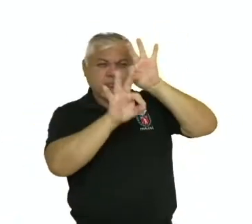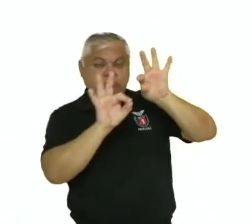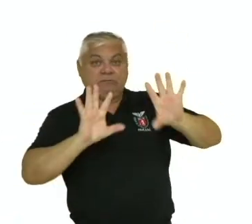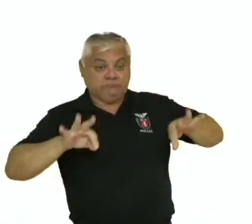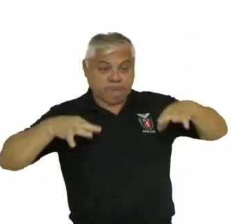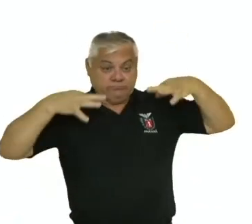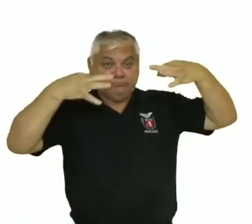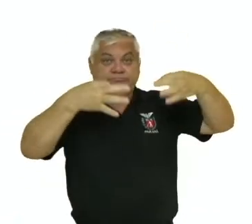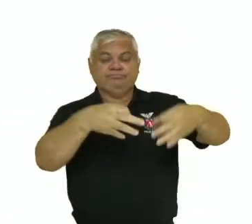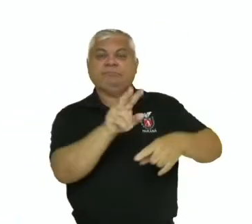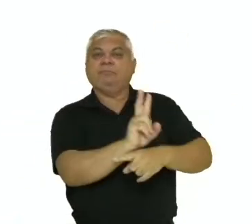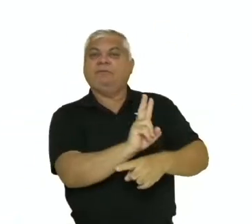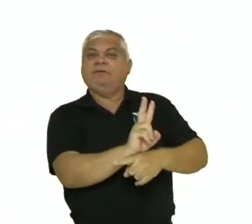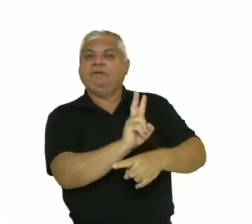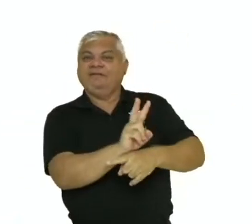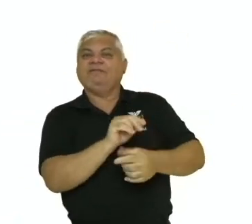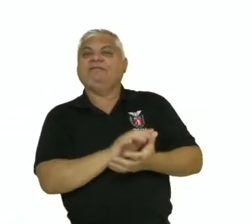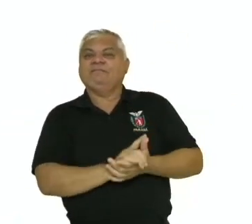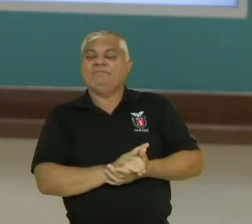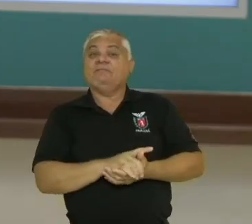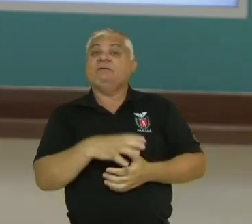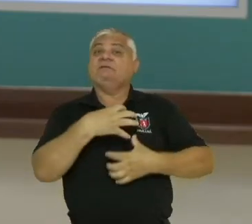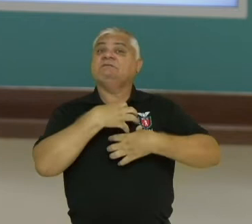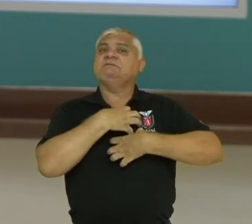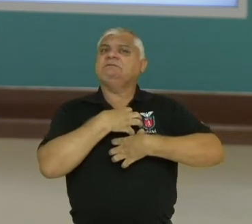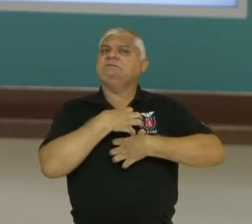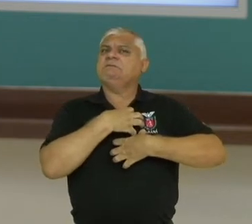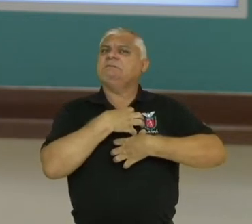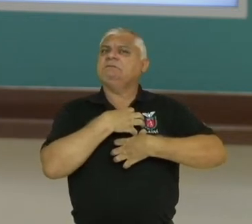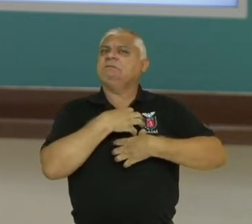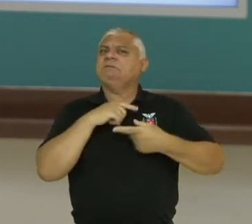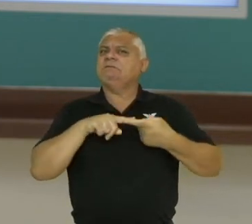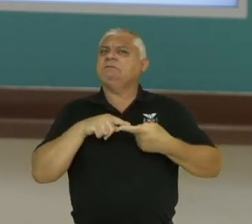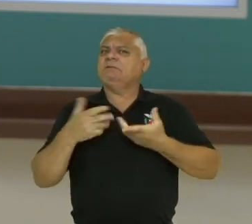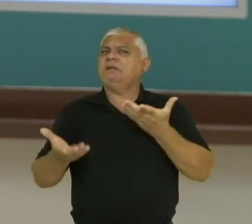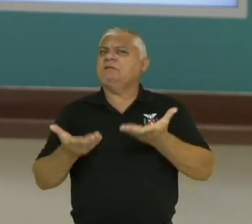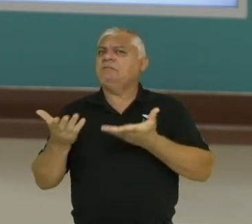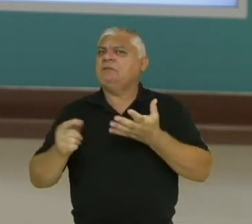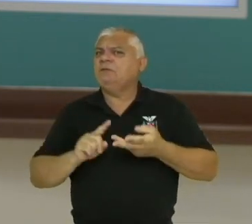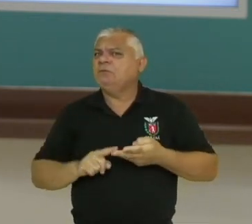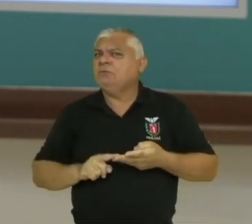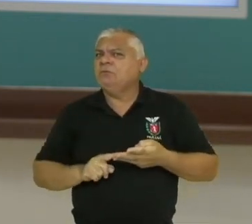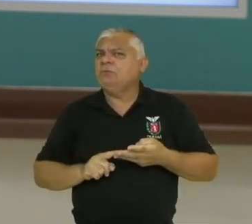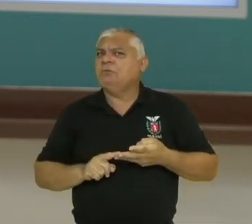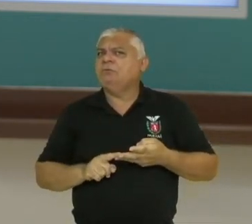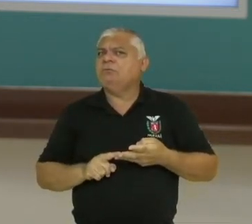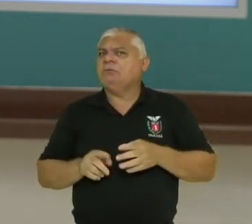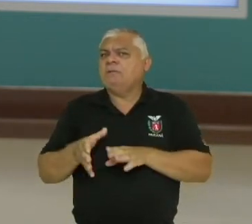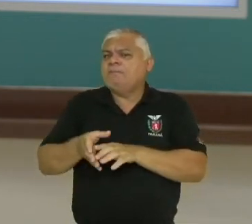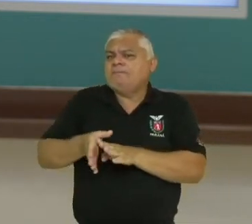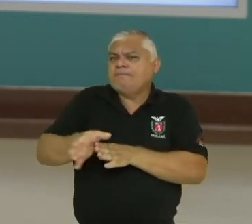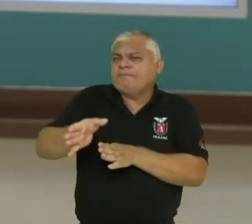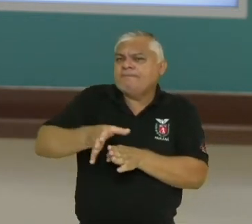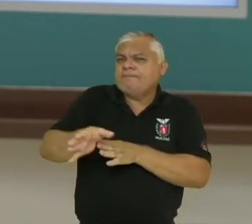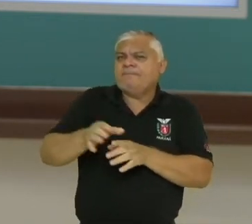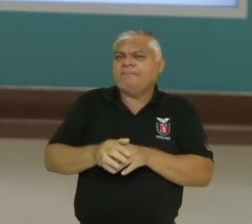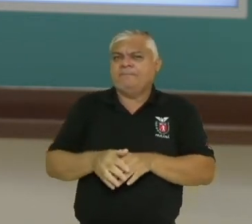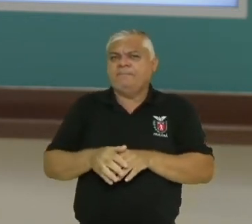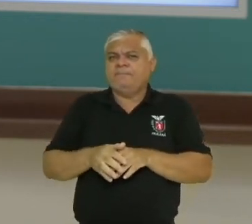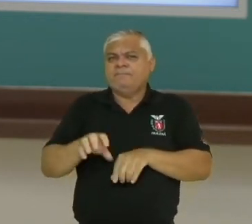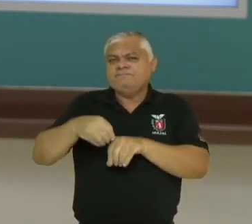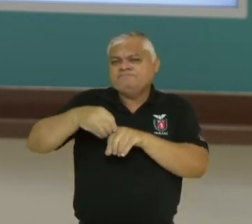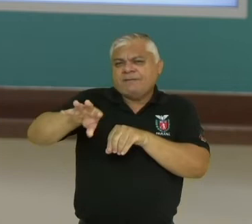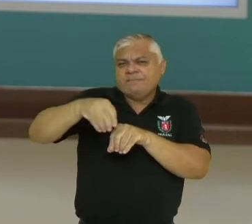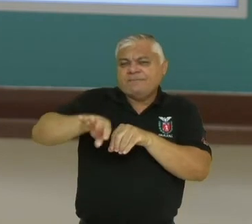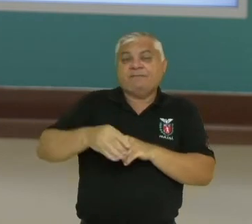essas informações. Eu poderia ter sintomas, tratamento, dicas. Então, sempre